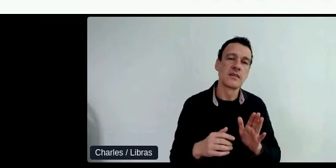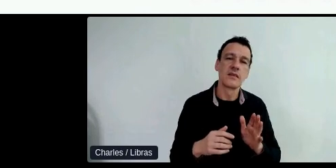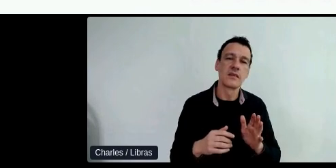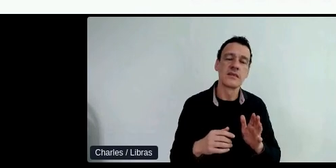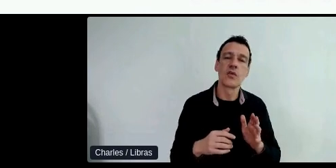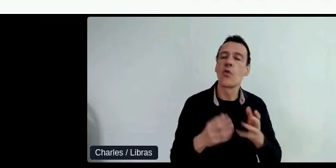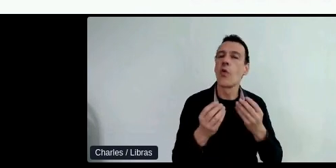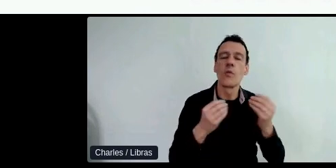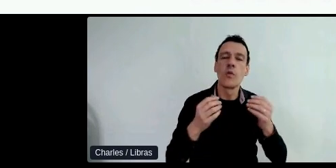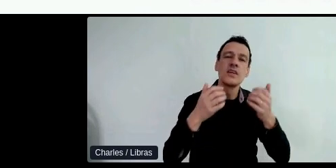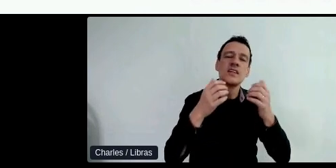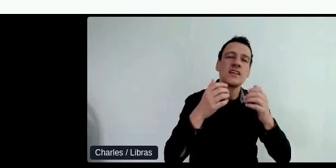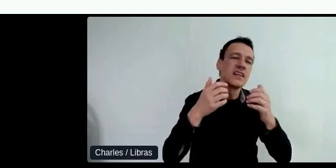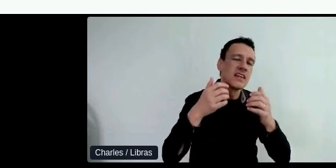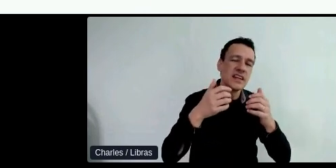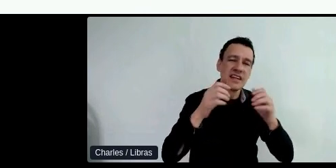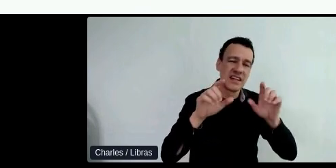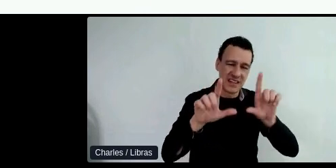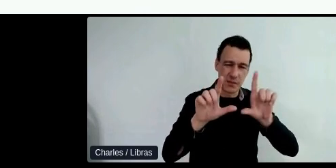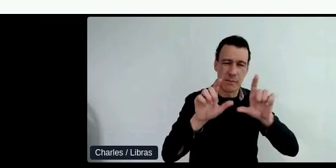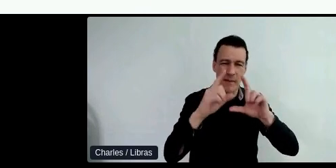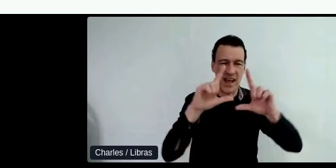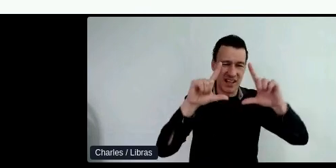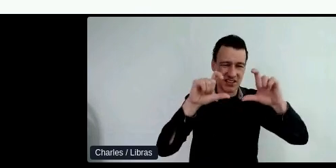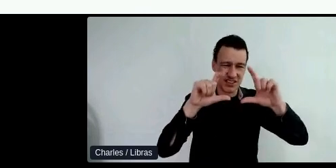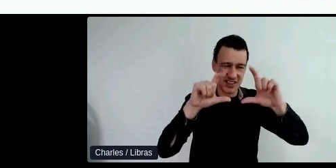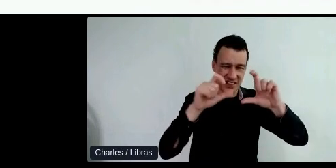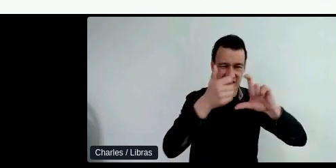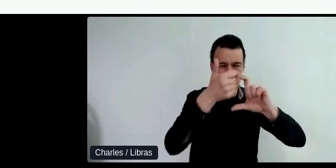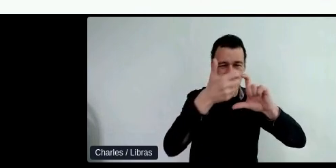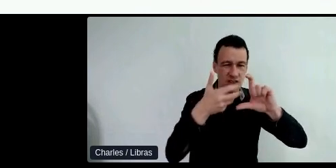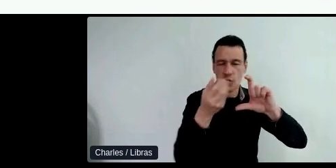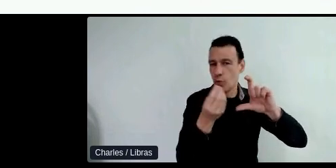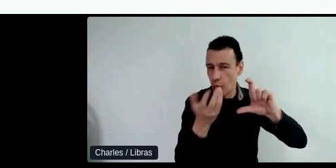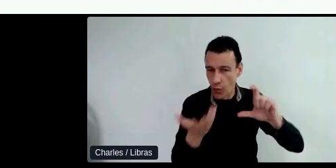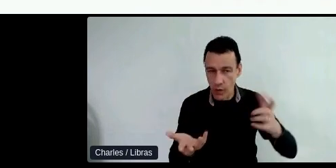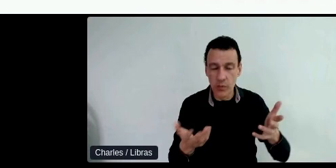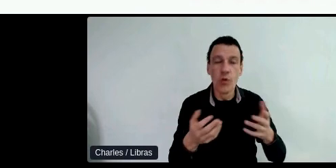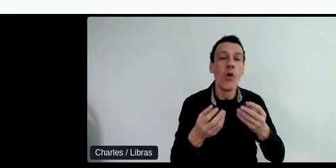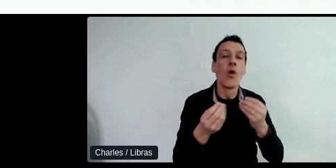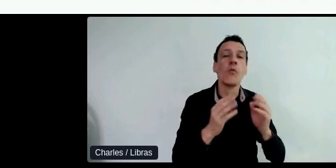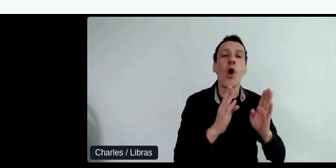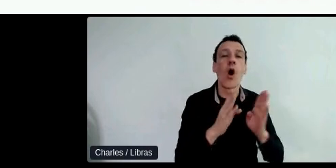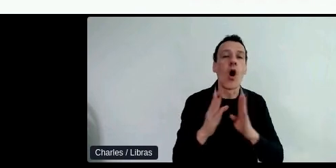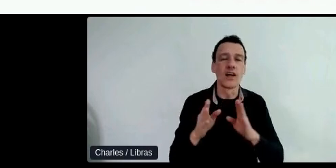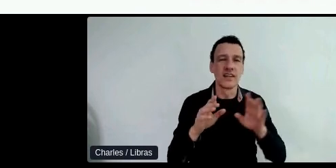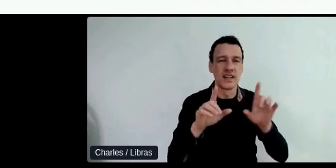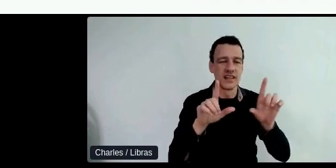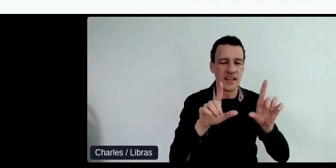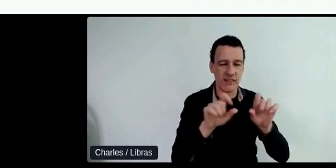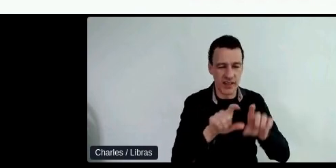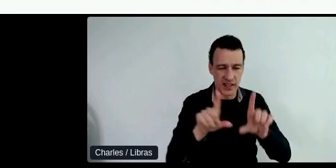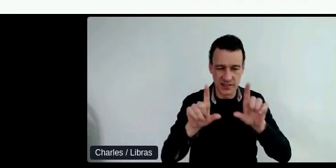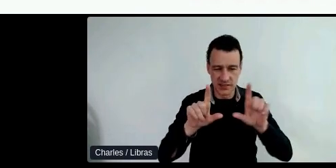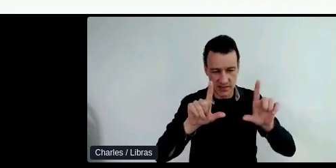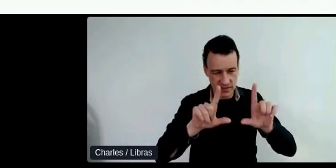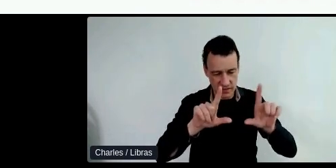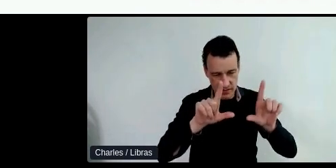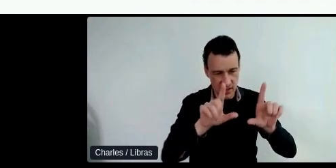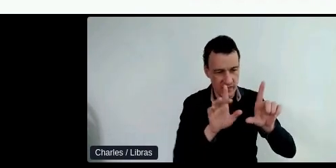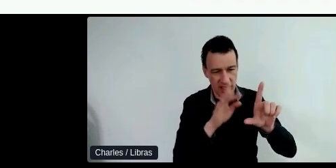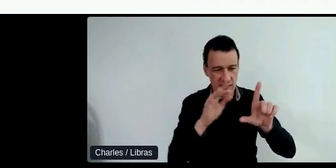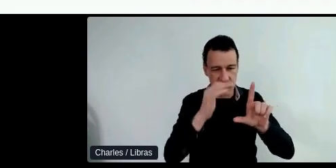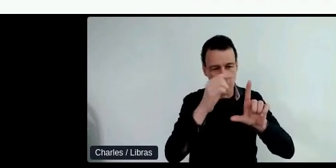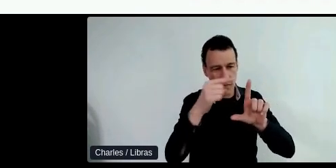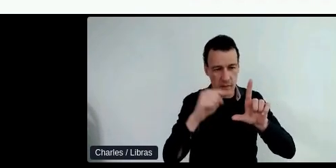uma imagem, como deve ser a ordem de navegação em uma página, né? Se vai ter descrição